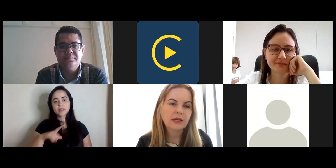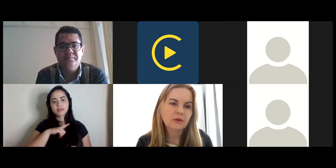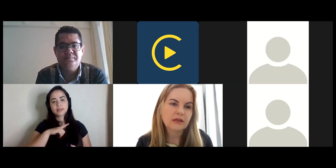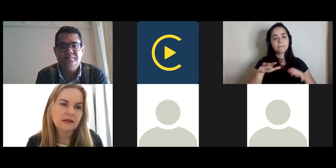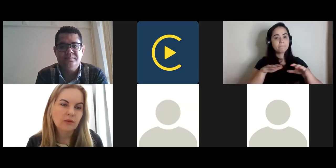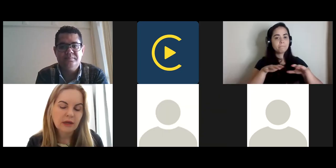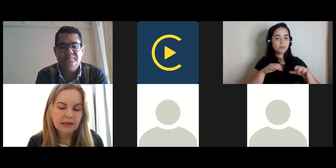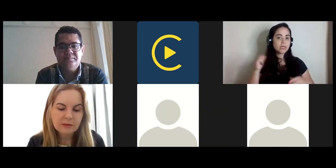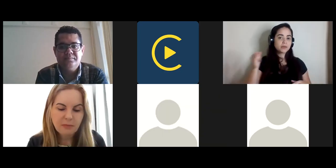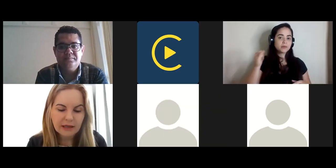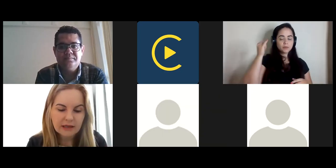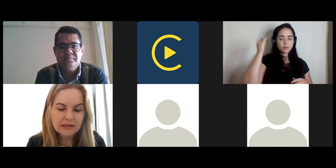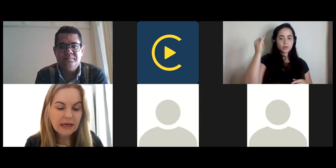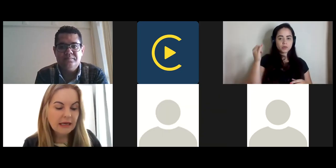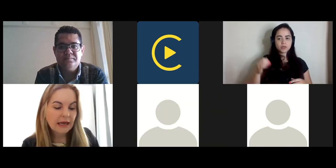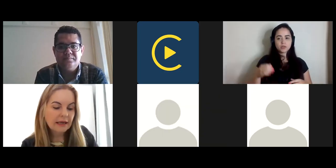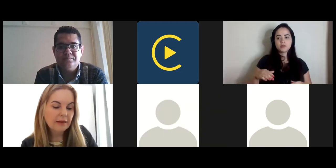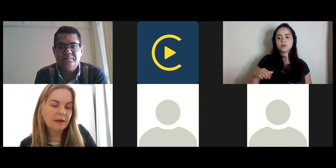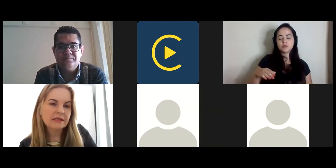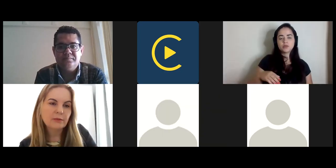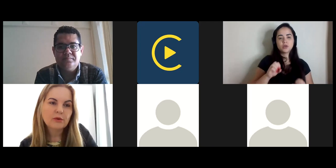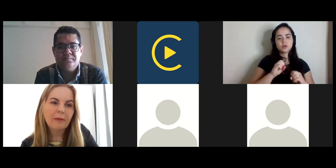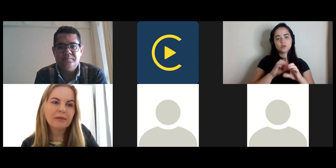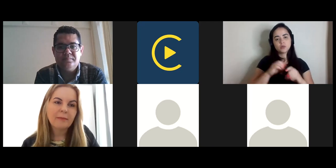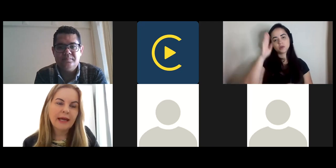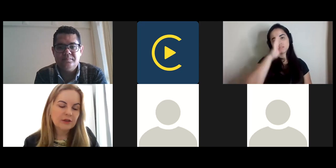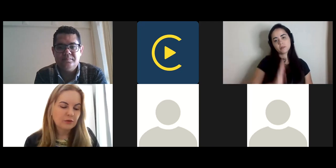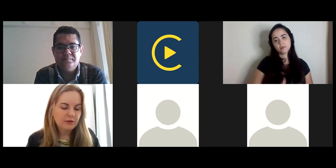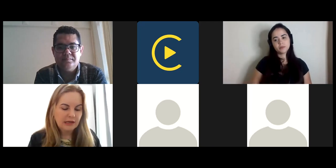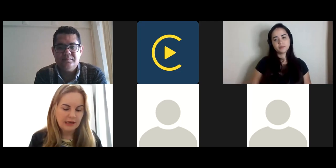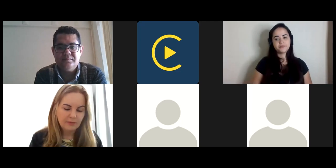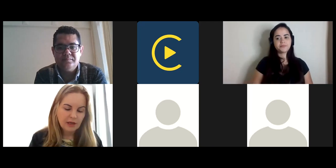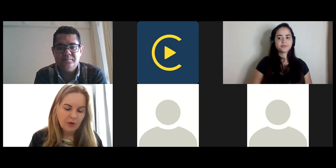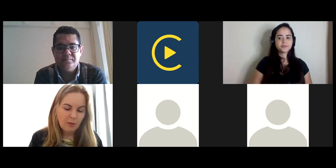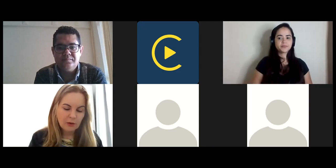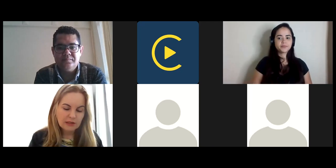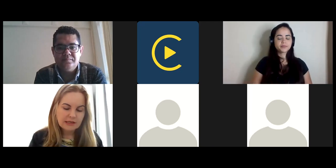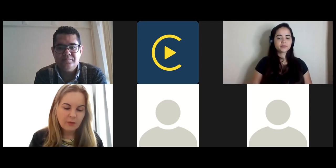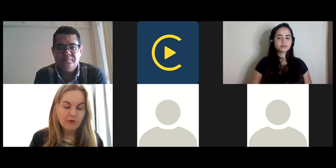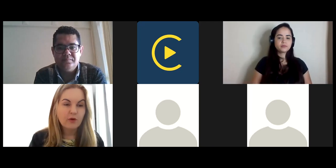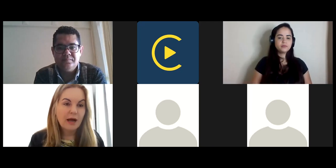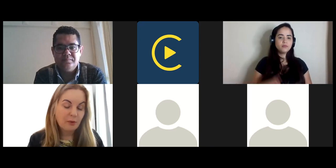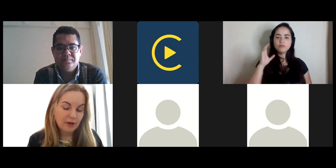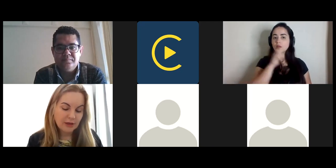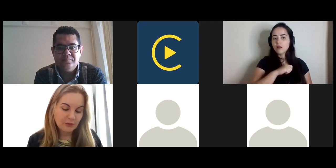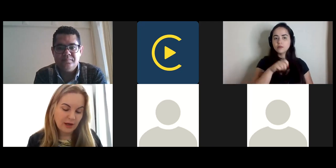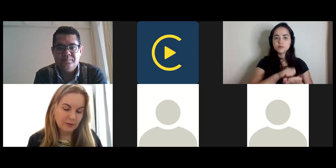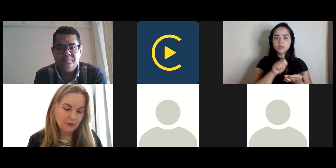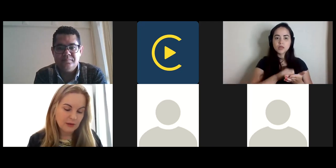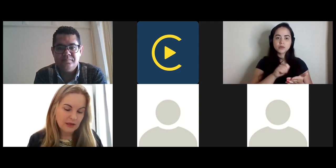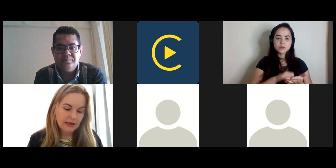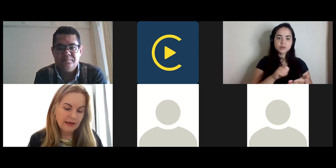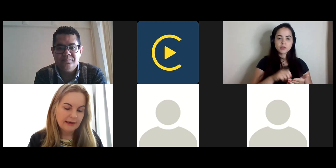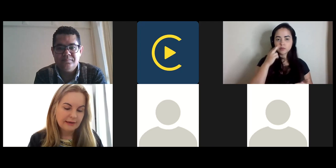importante para a educação, né, nesse país. E aí, assim, muito rapidamente, eu fiz uma anotação e eu vou olhar, porque, de